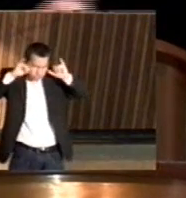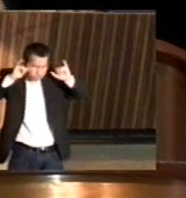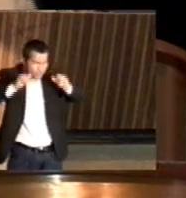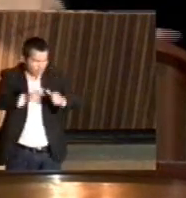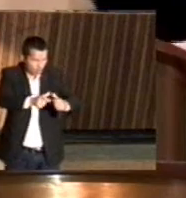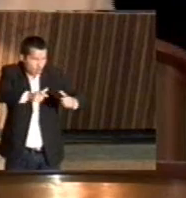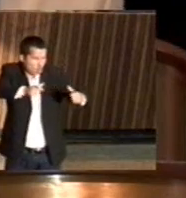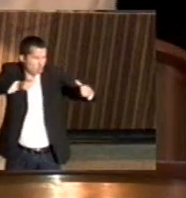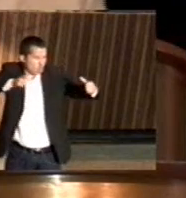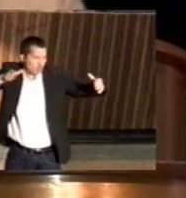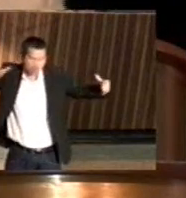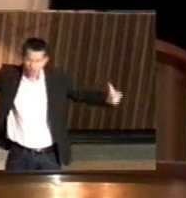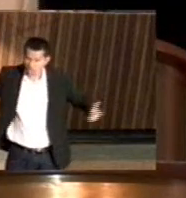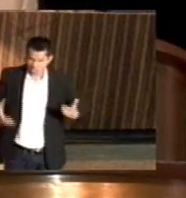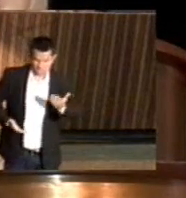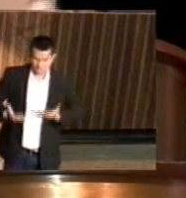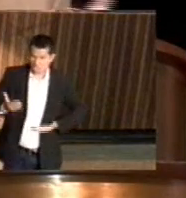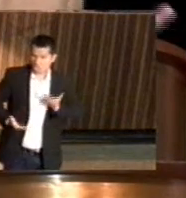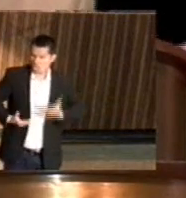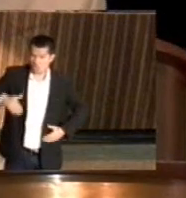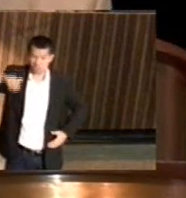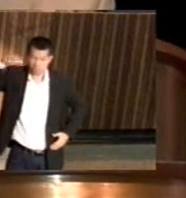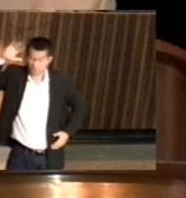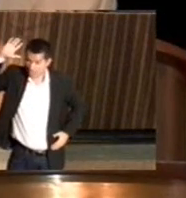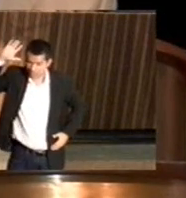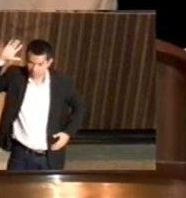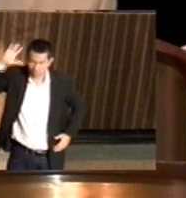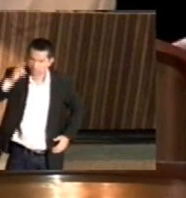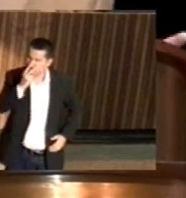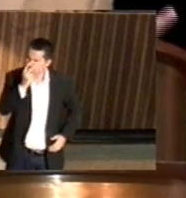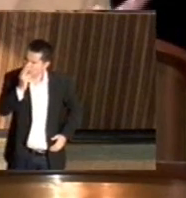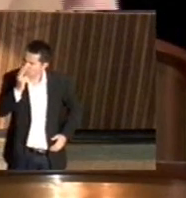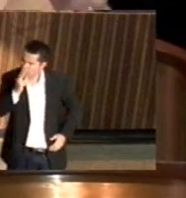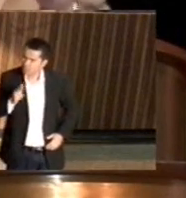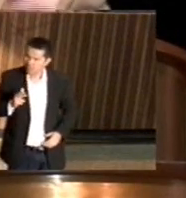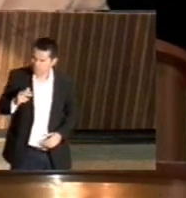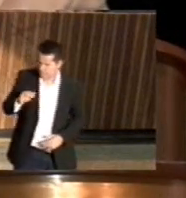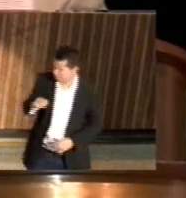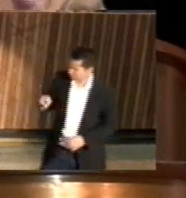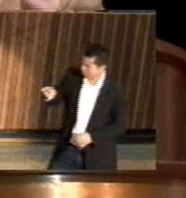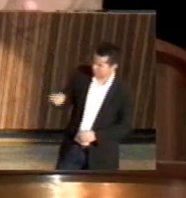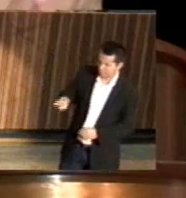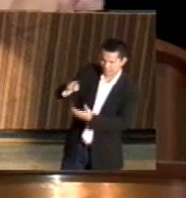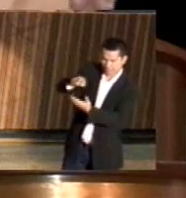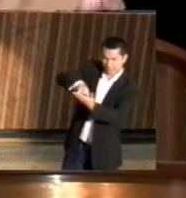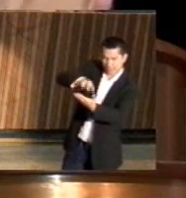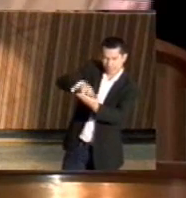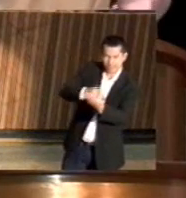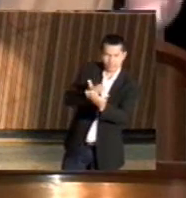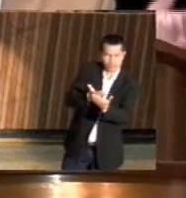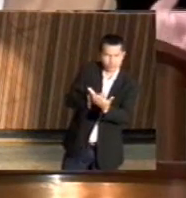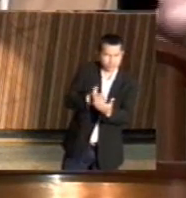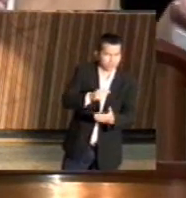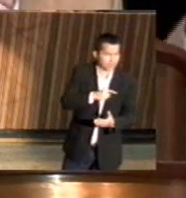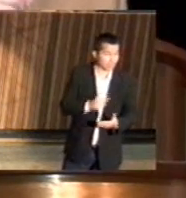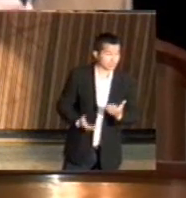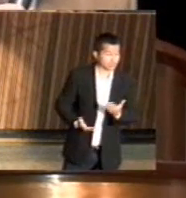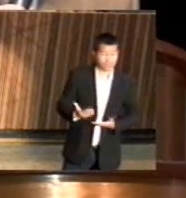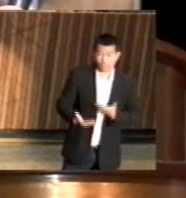as questões entre os empregados eram tão grandes, porque alguém queria sempre